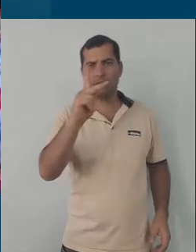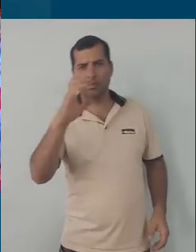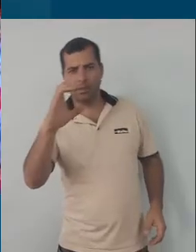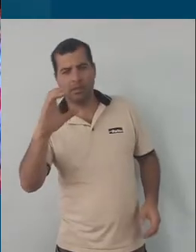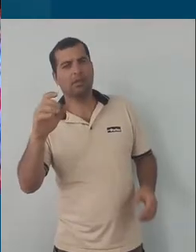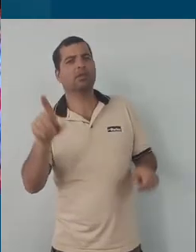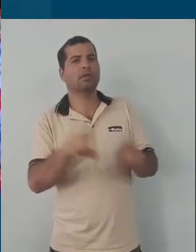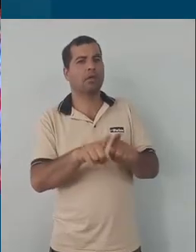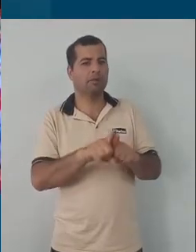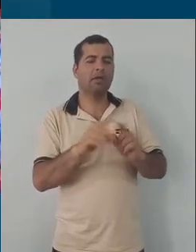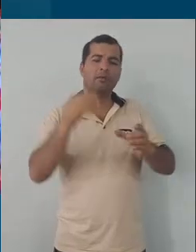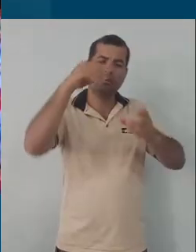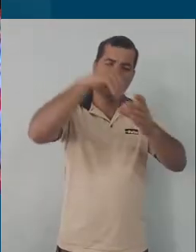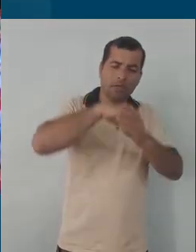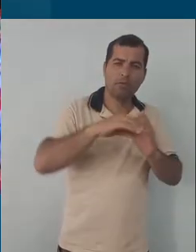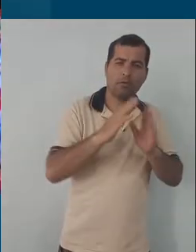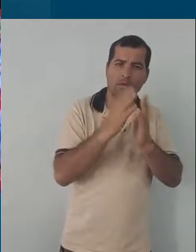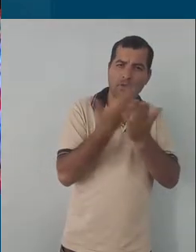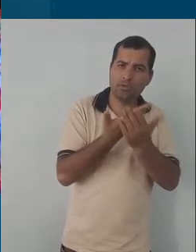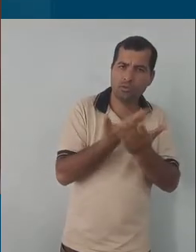para a gente